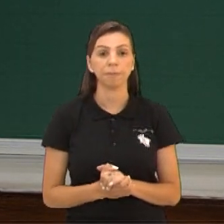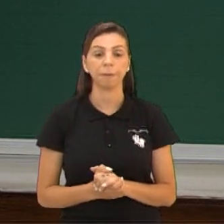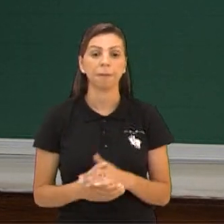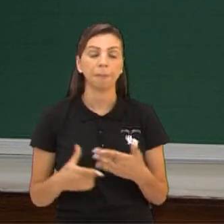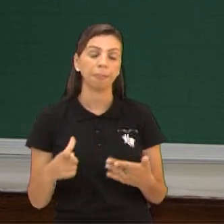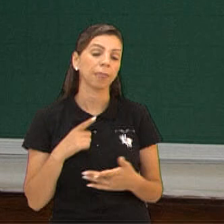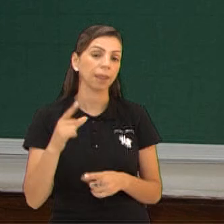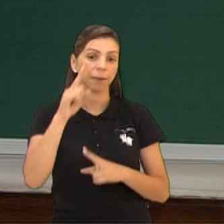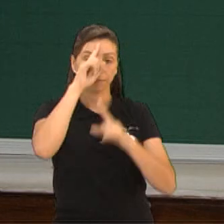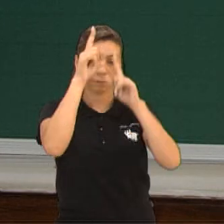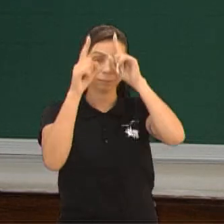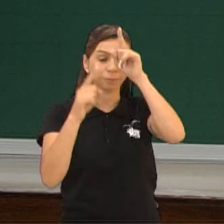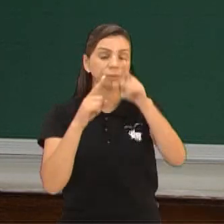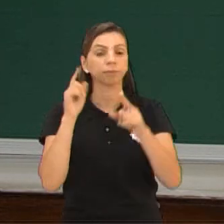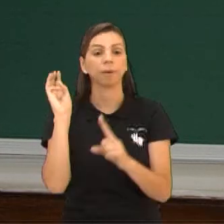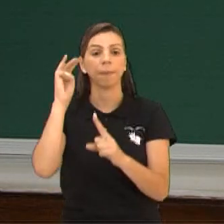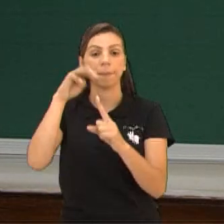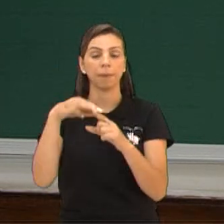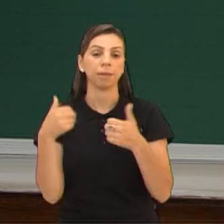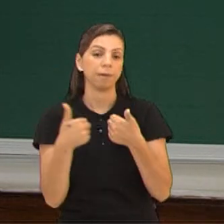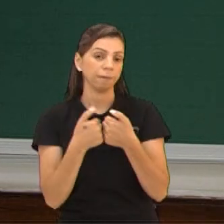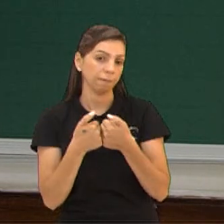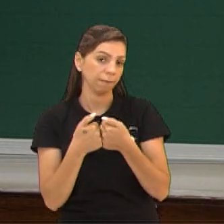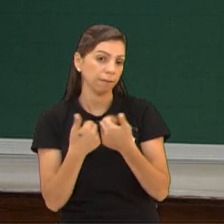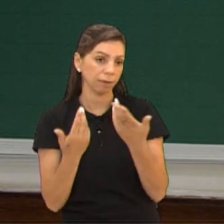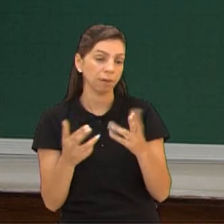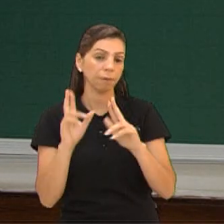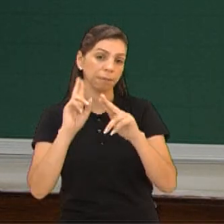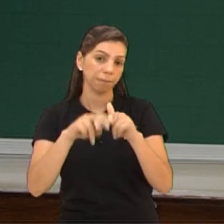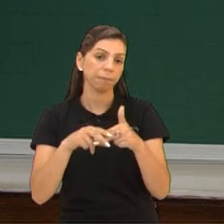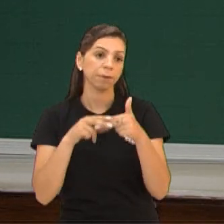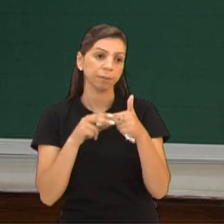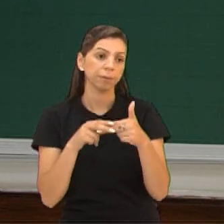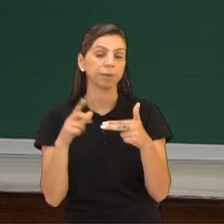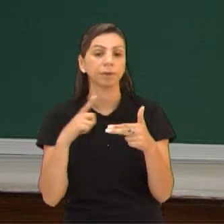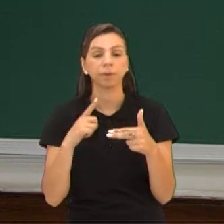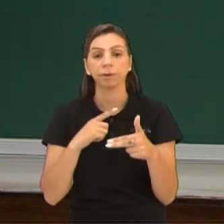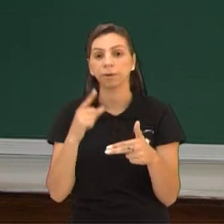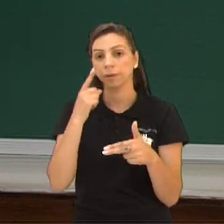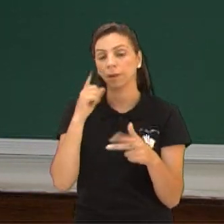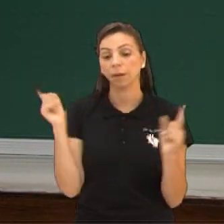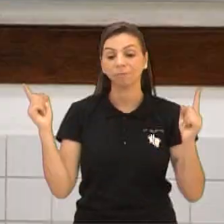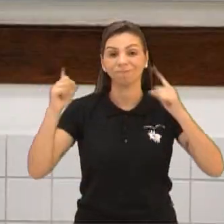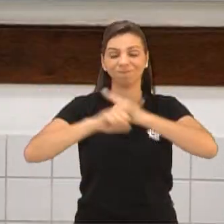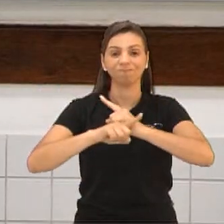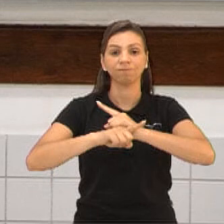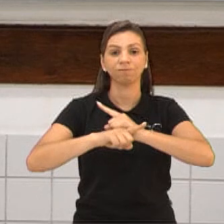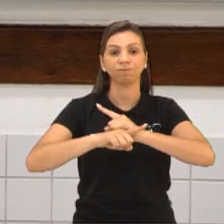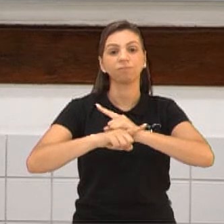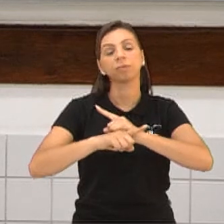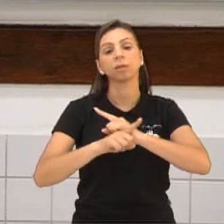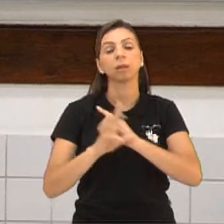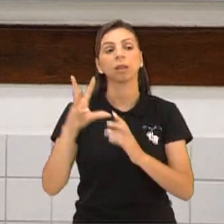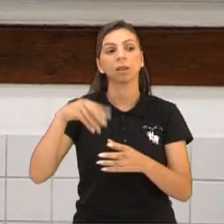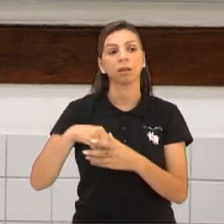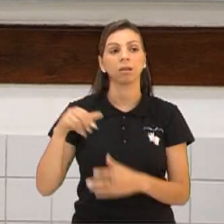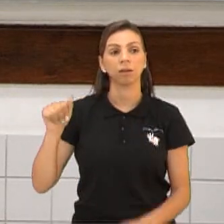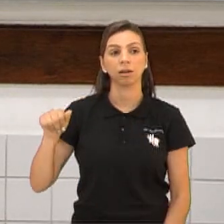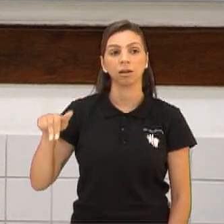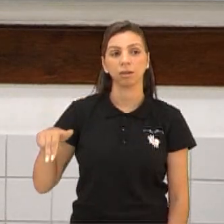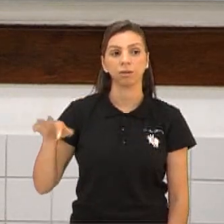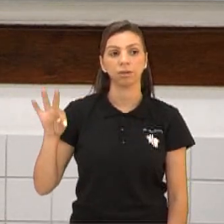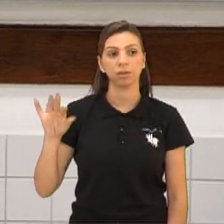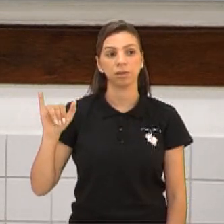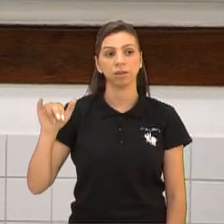questões, das ideias metafísicas, como eu disse anteriormente. Por isso, existem muitas contradições nessas antinomias.